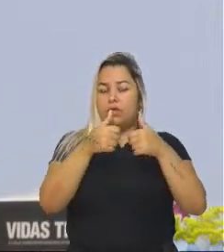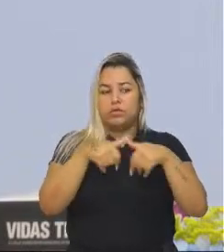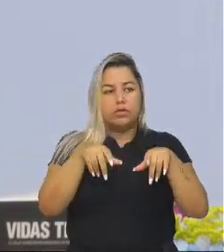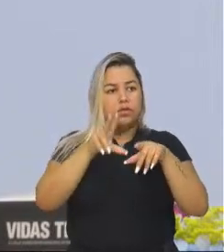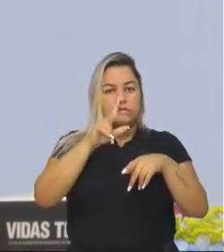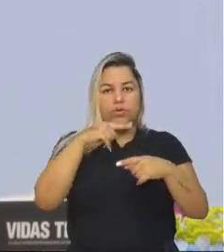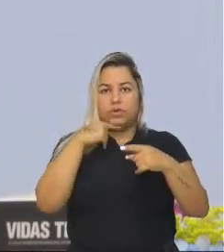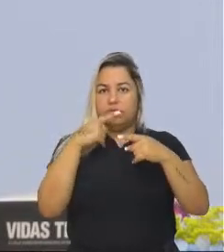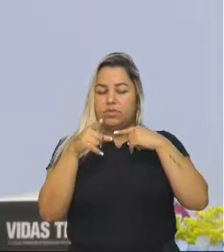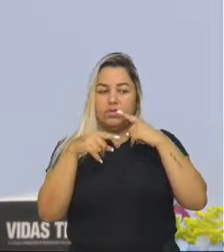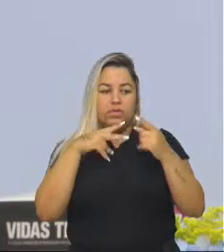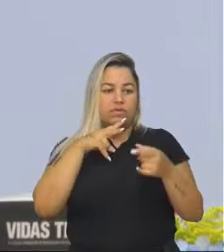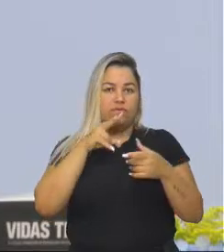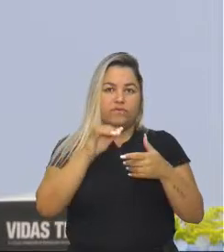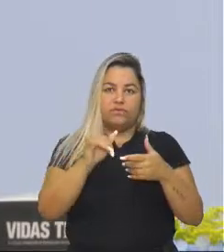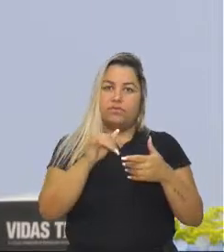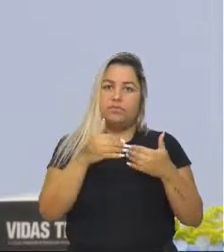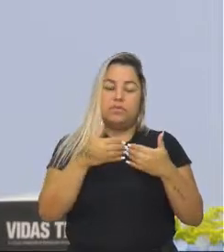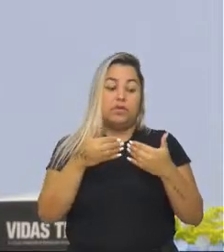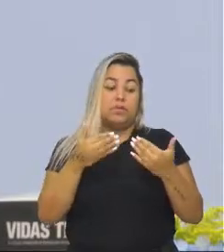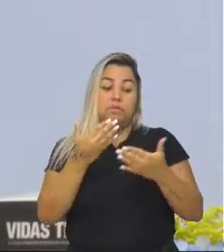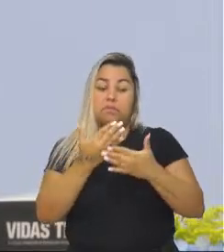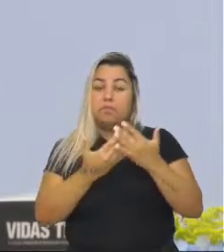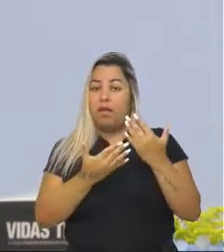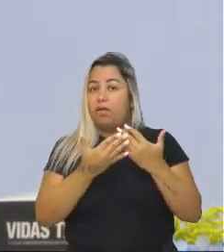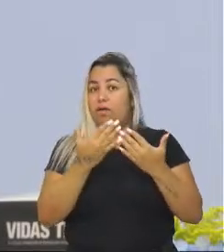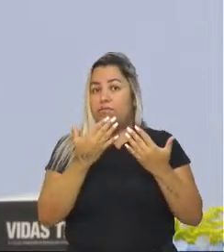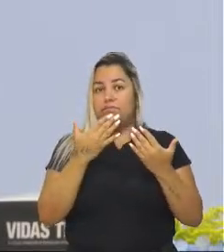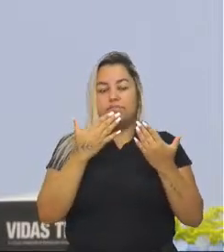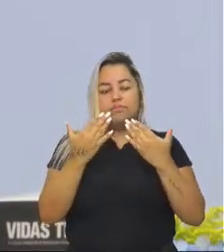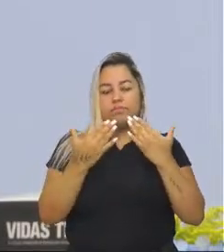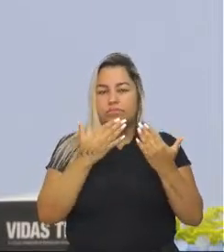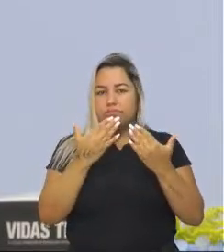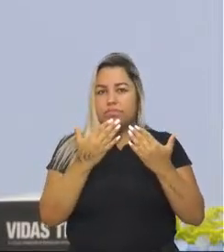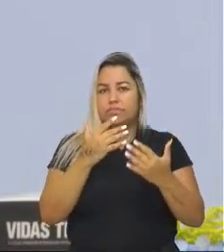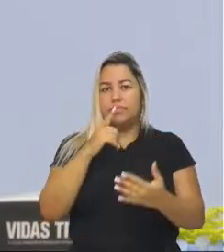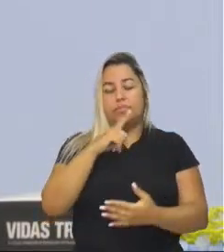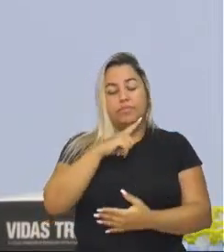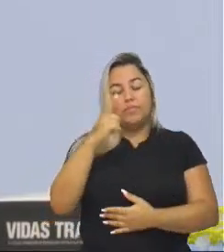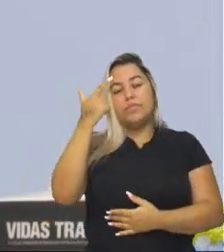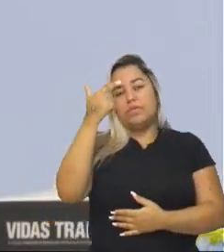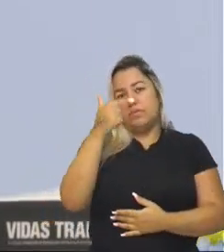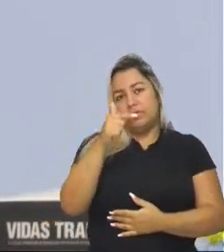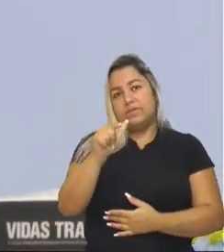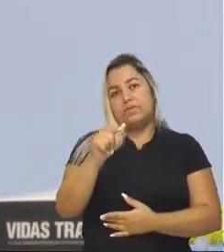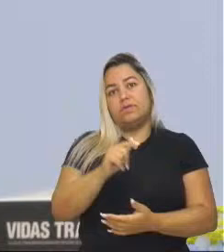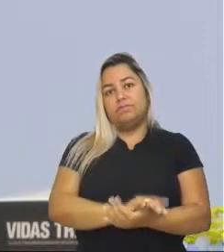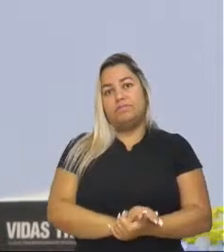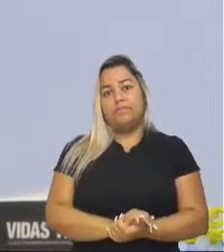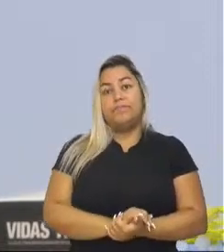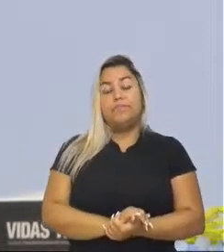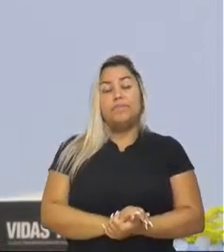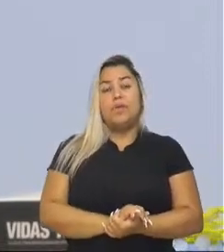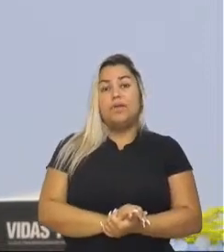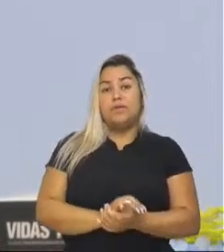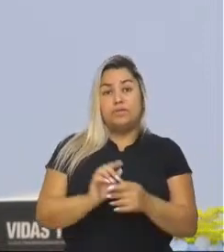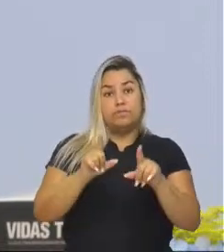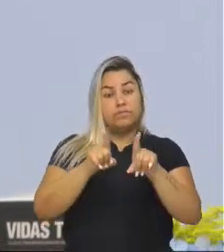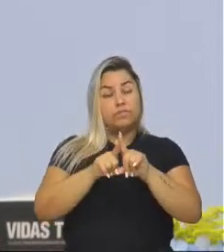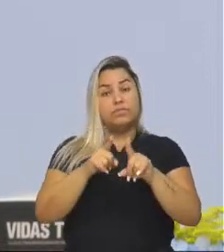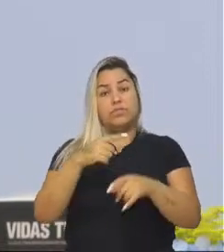ninguém vai ceder. Tem, como eu falei, tem que conquistar, né, mãe? Tem que ser conquistado. E estamos